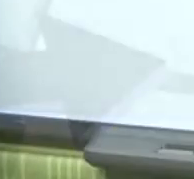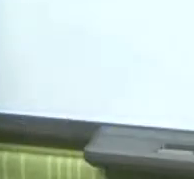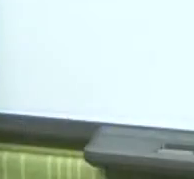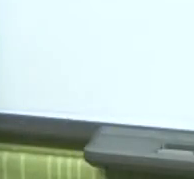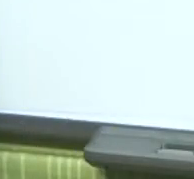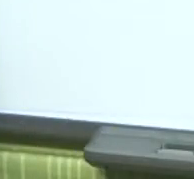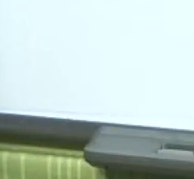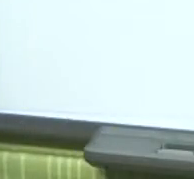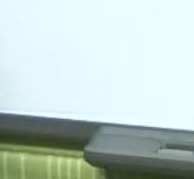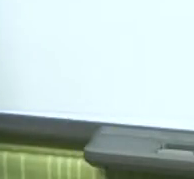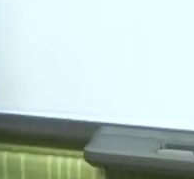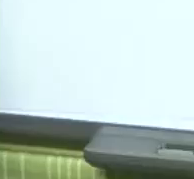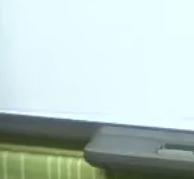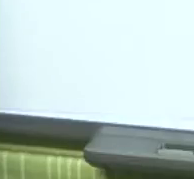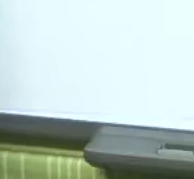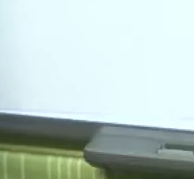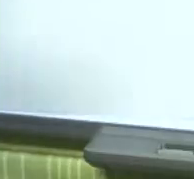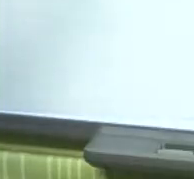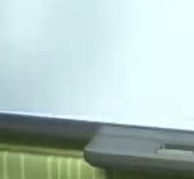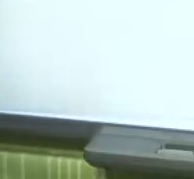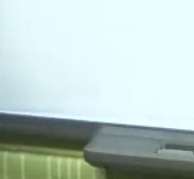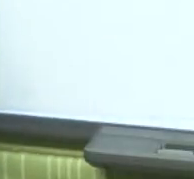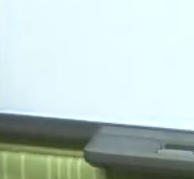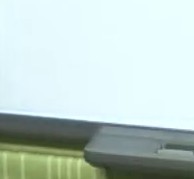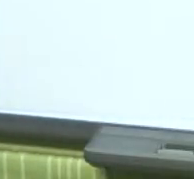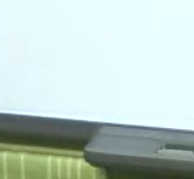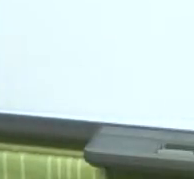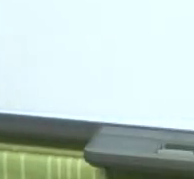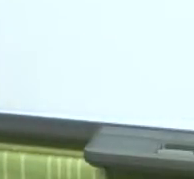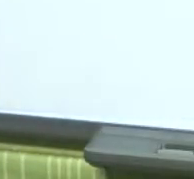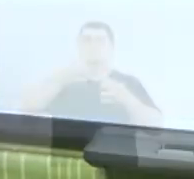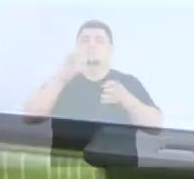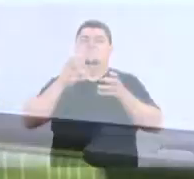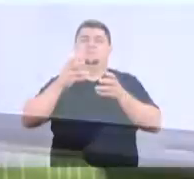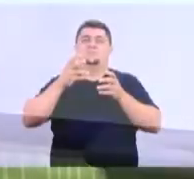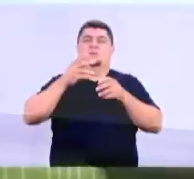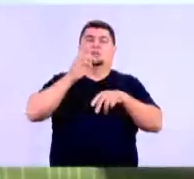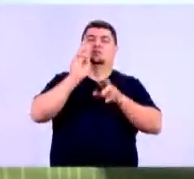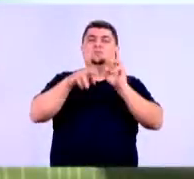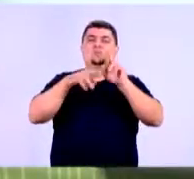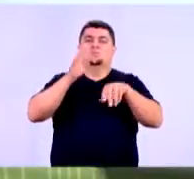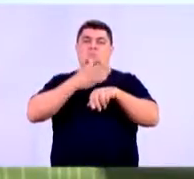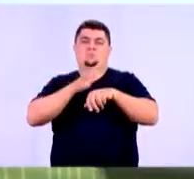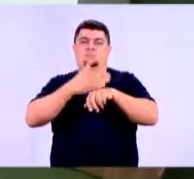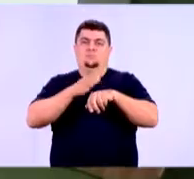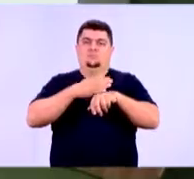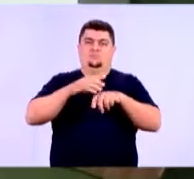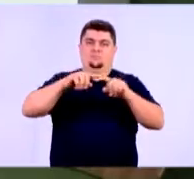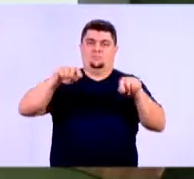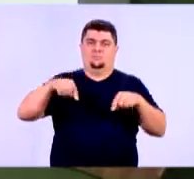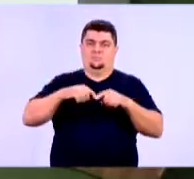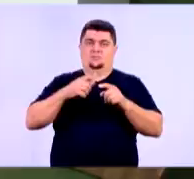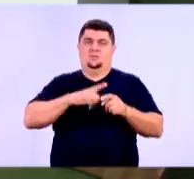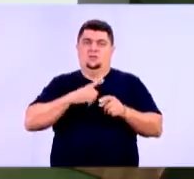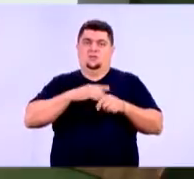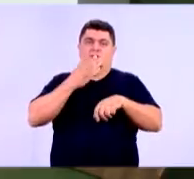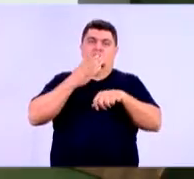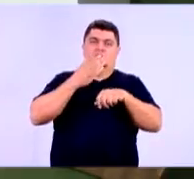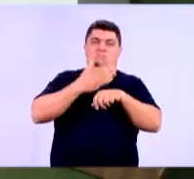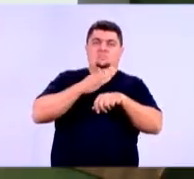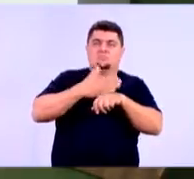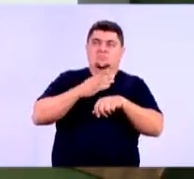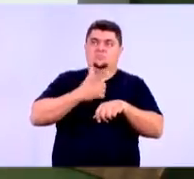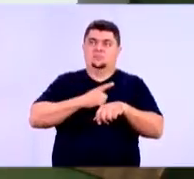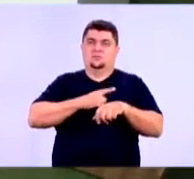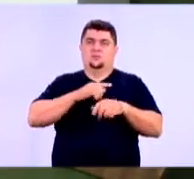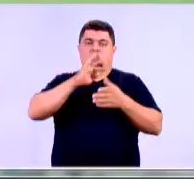Boa noite, boa noite. Estamos de volta então para discutir com vocês a solução da nossa atividade de sala. Na atividade de sala nós tivemos que analisar